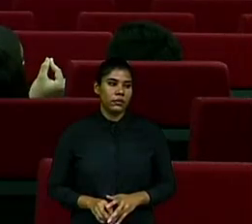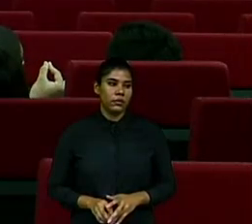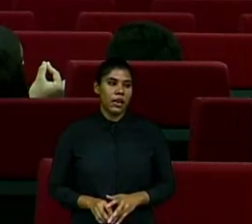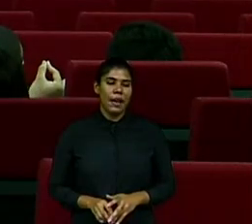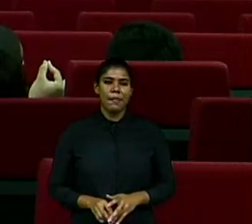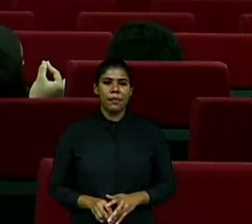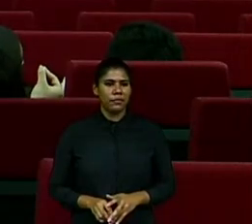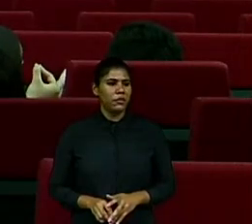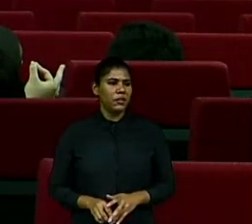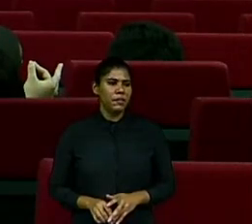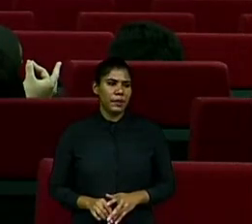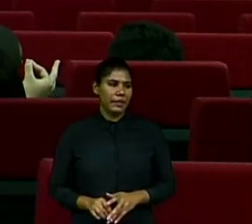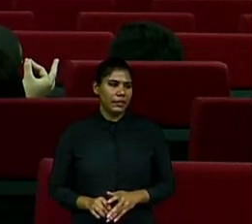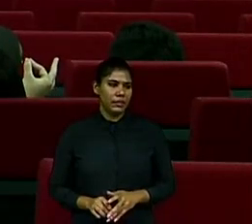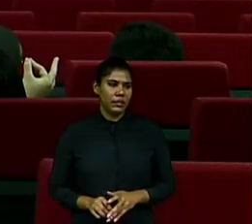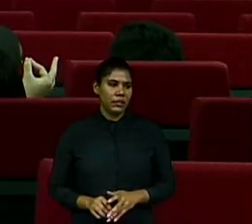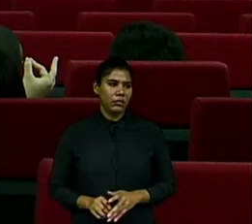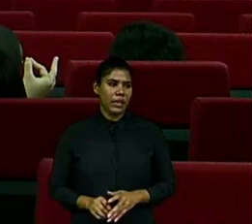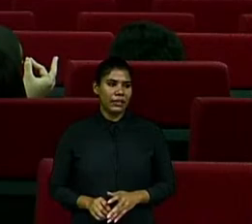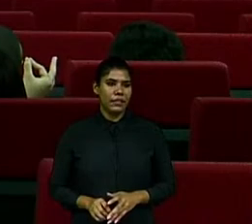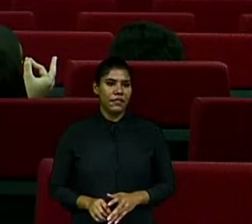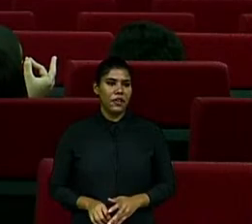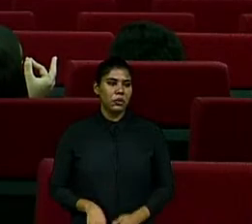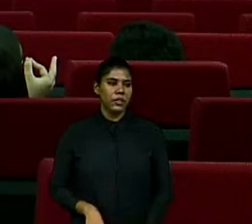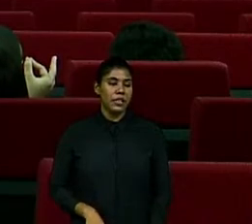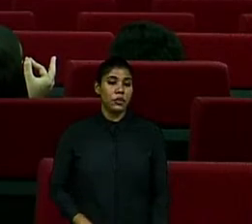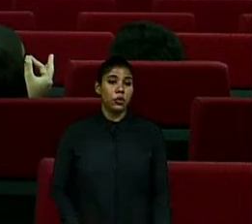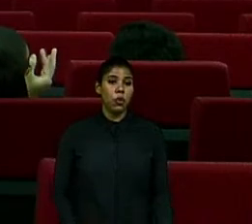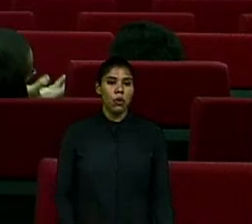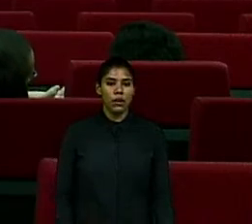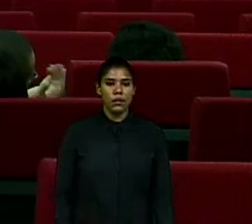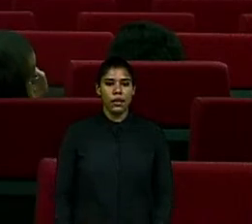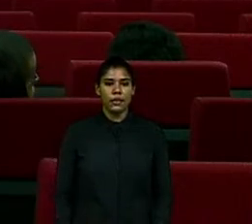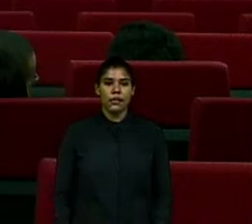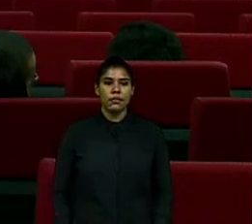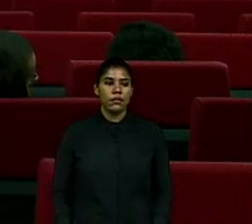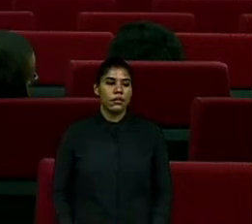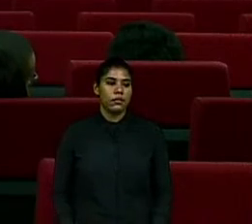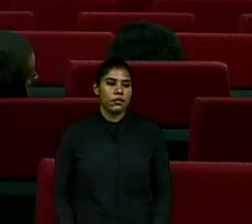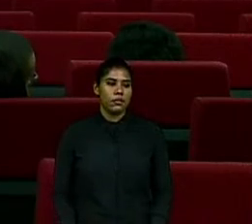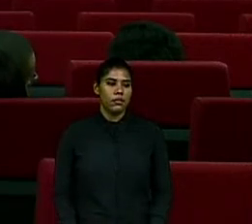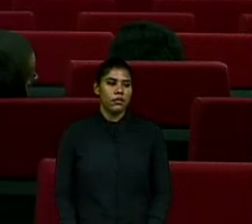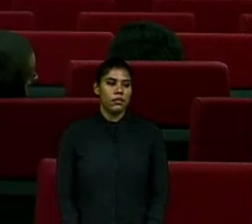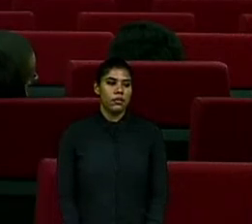tem várias técnicas para matar o mosquito eu sou contra matar bicho mas